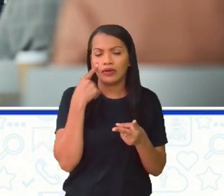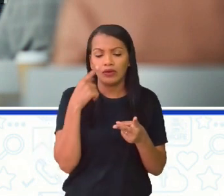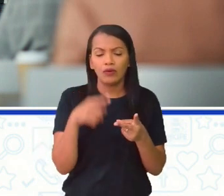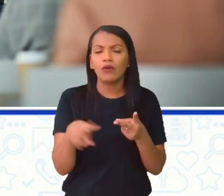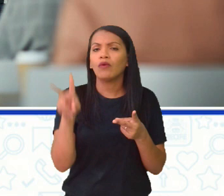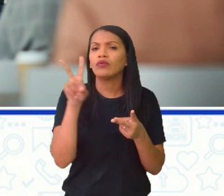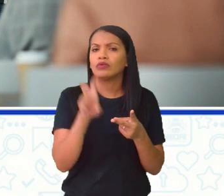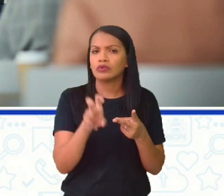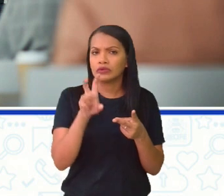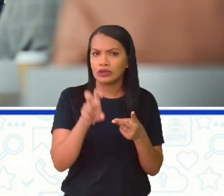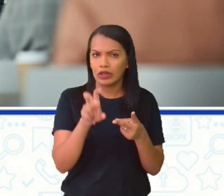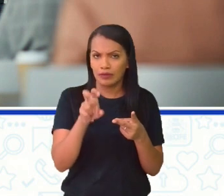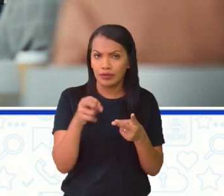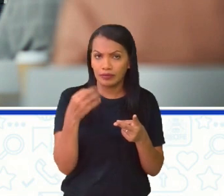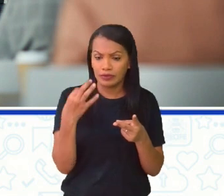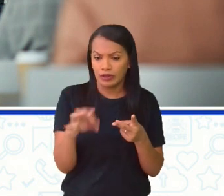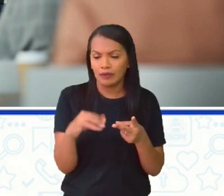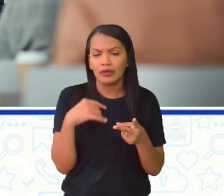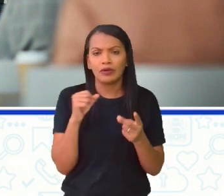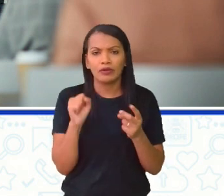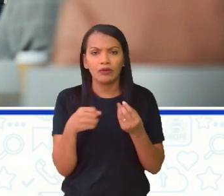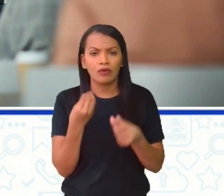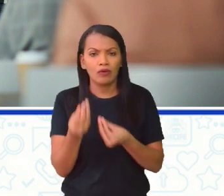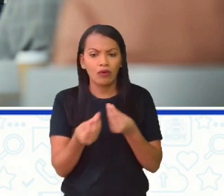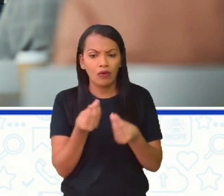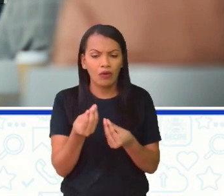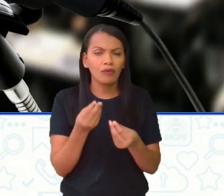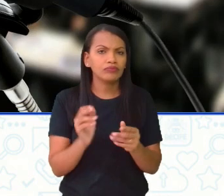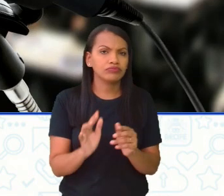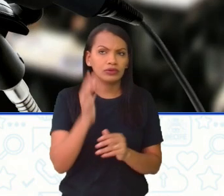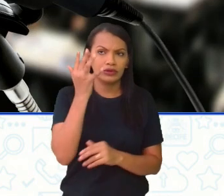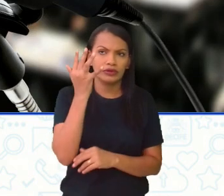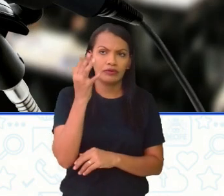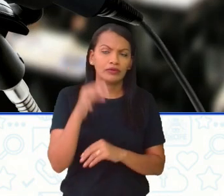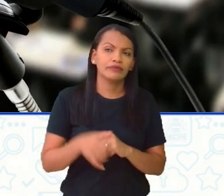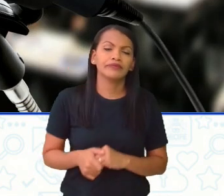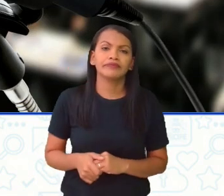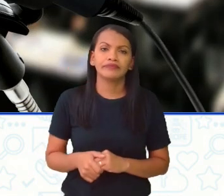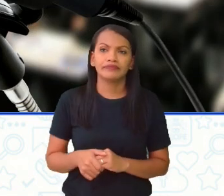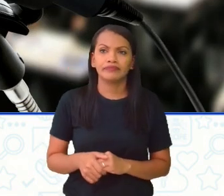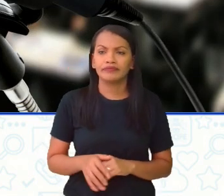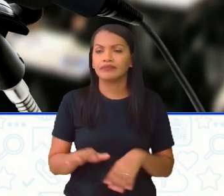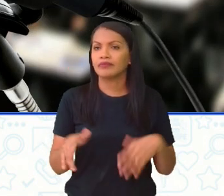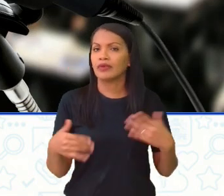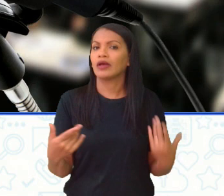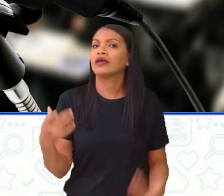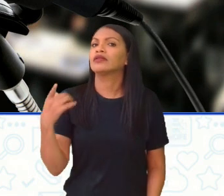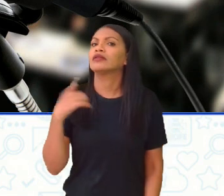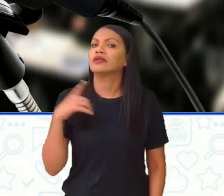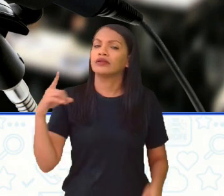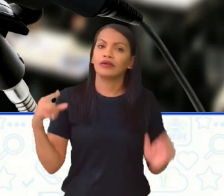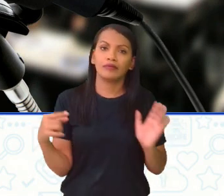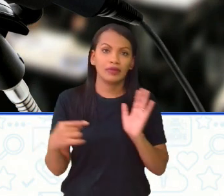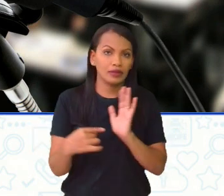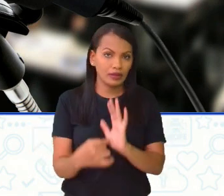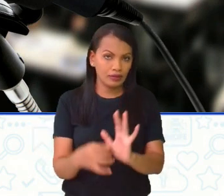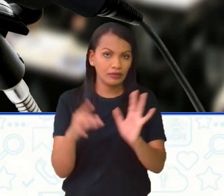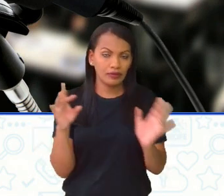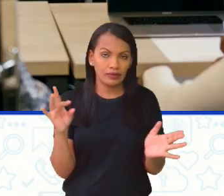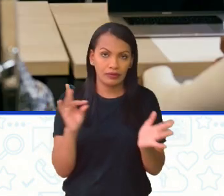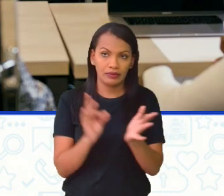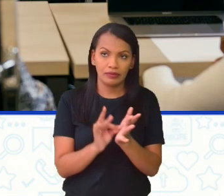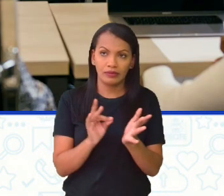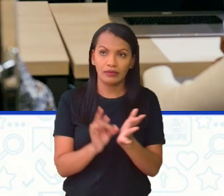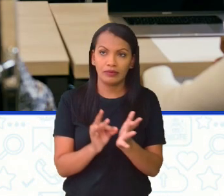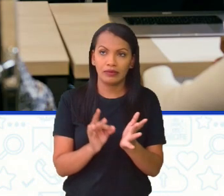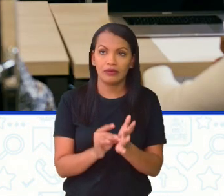temática problematizada da obra em questão. Então, tem a apresentação, não é?